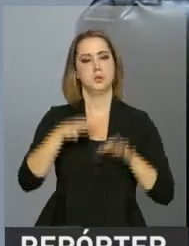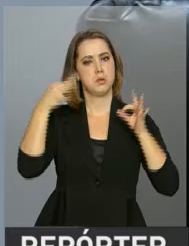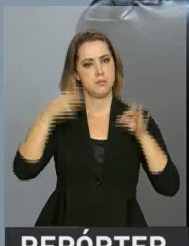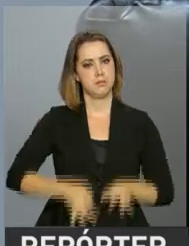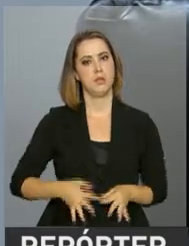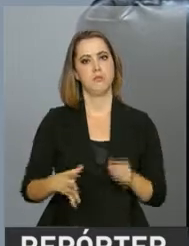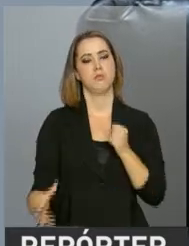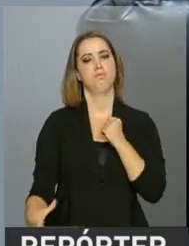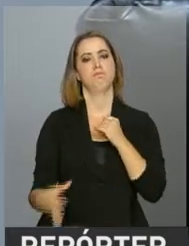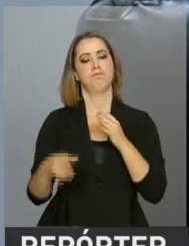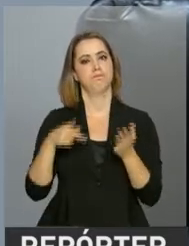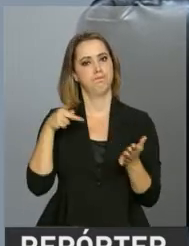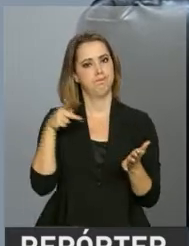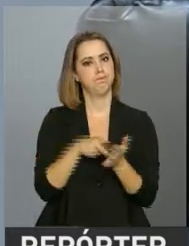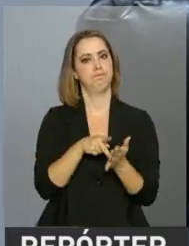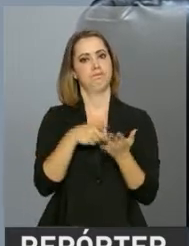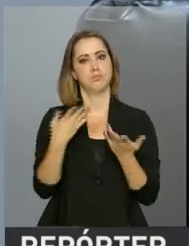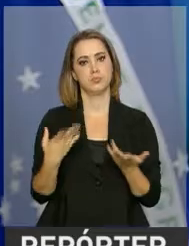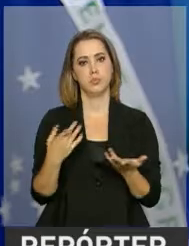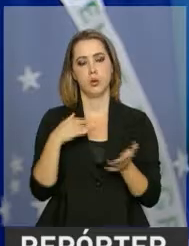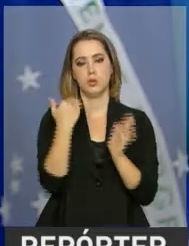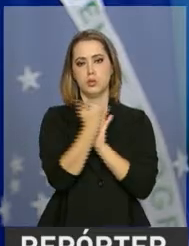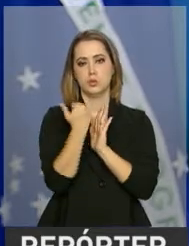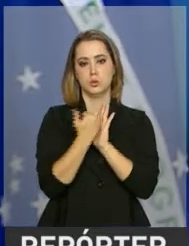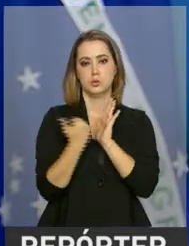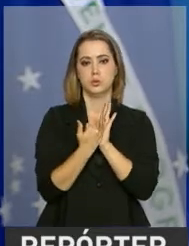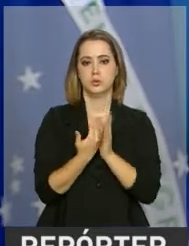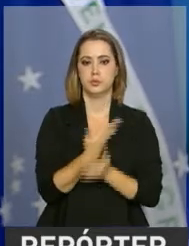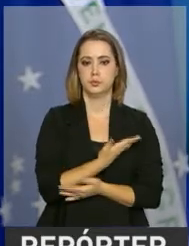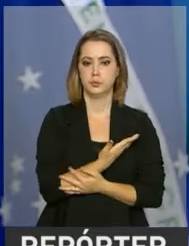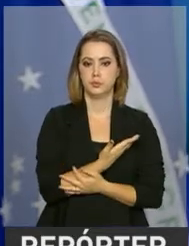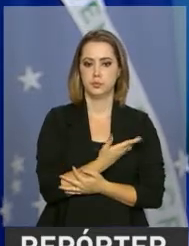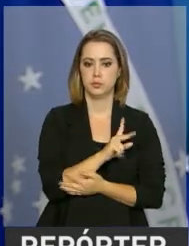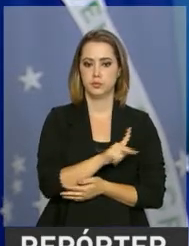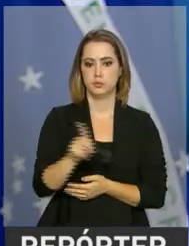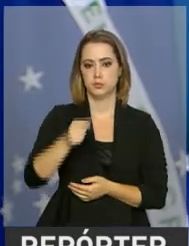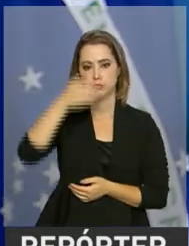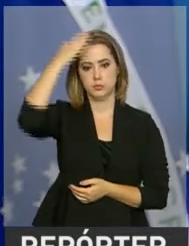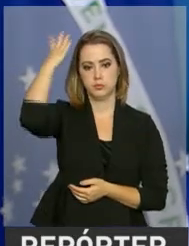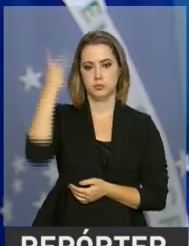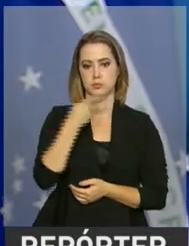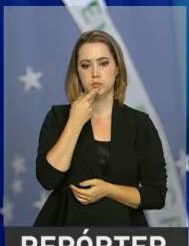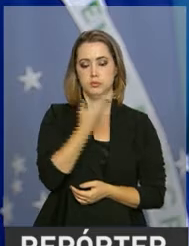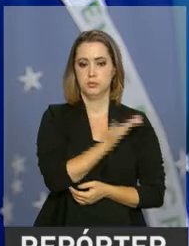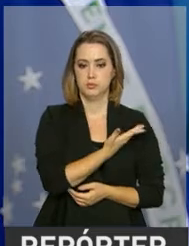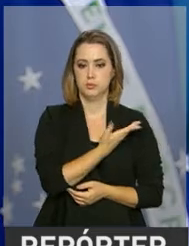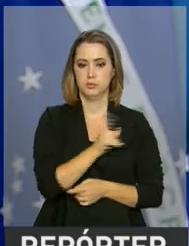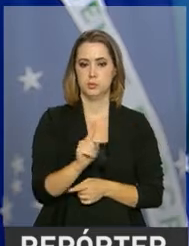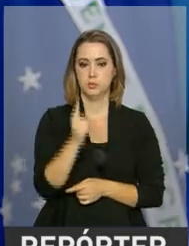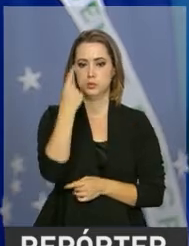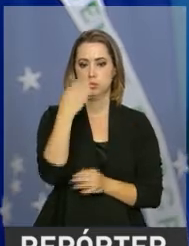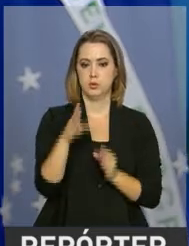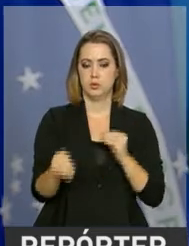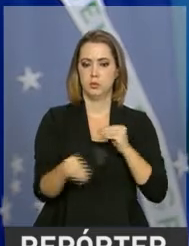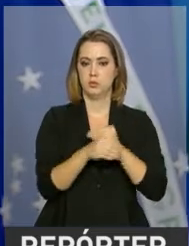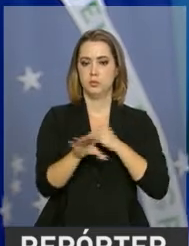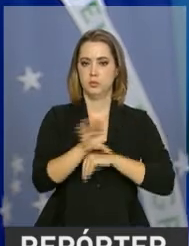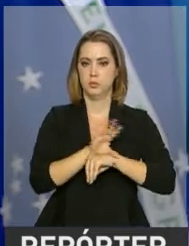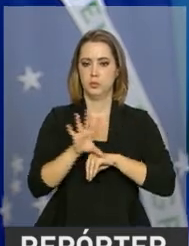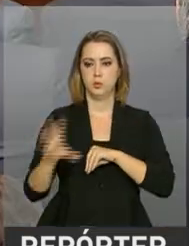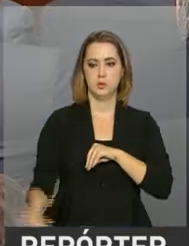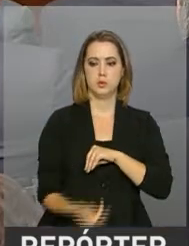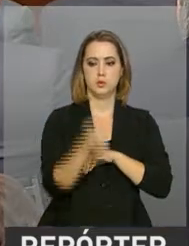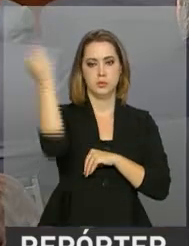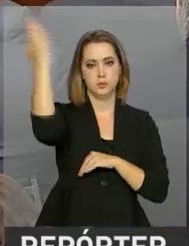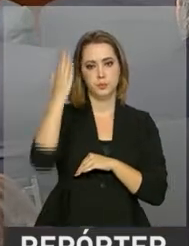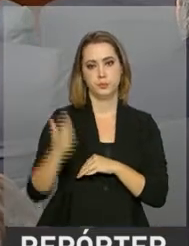e de acordo com o cronograma o presidente michel temer comentou o assunto e disse que a primeira emenda para retirar o país da